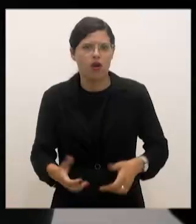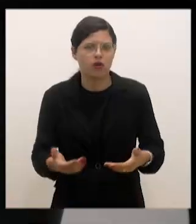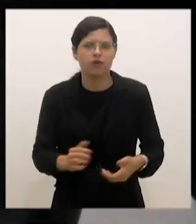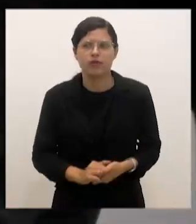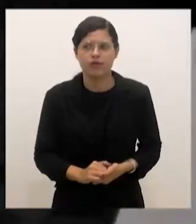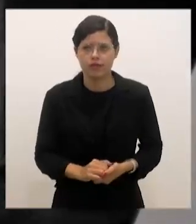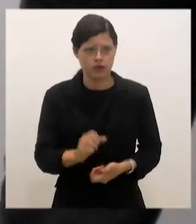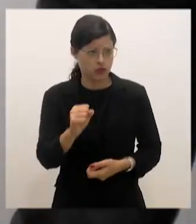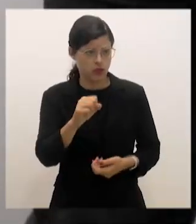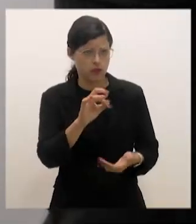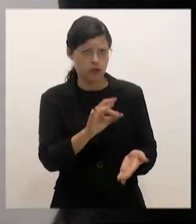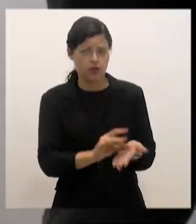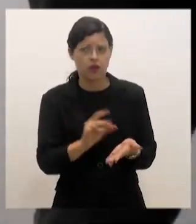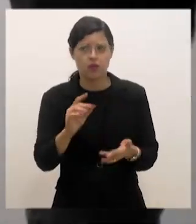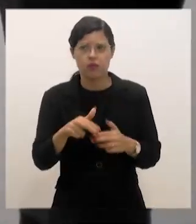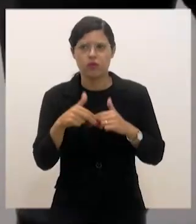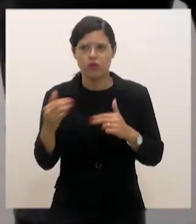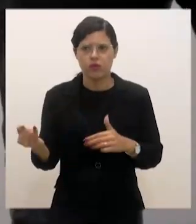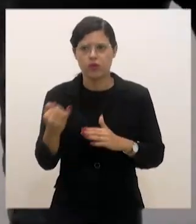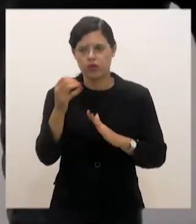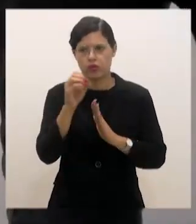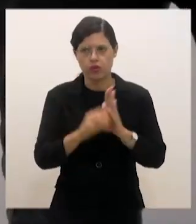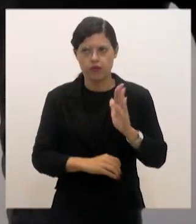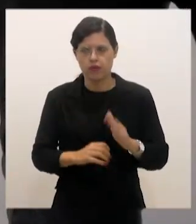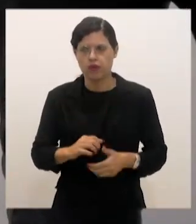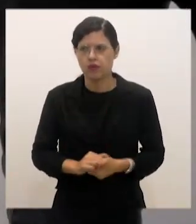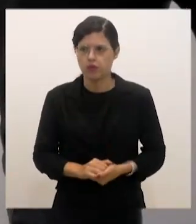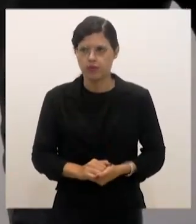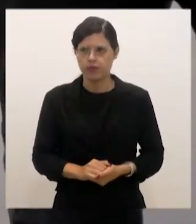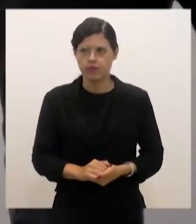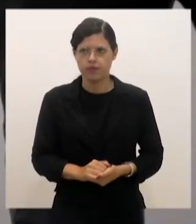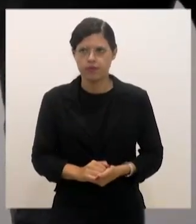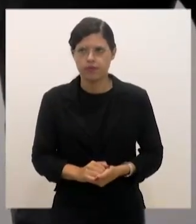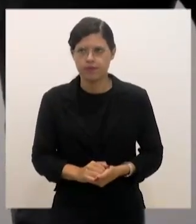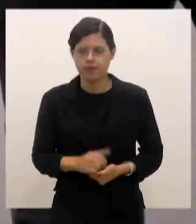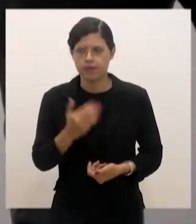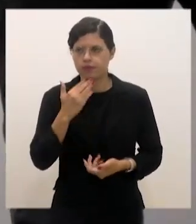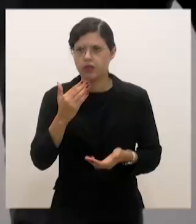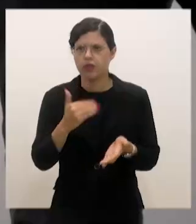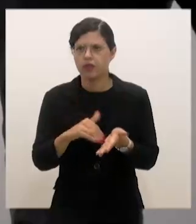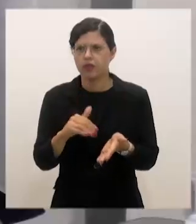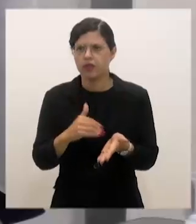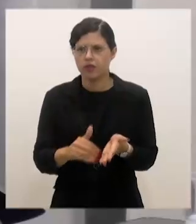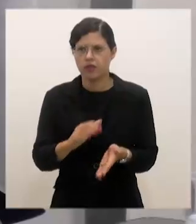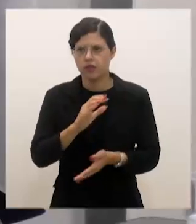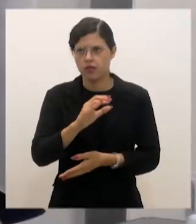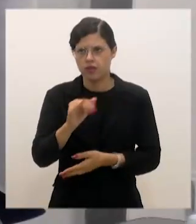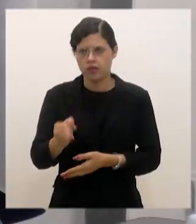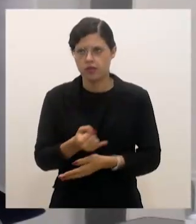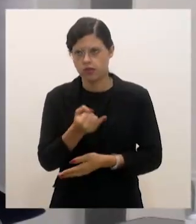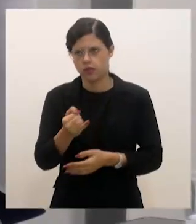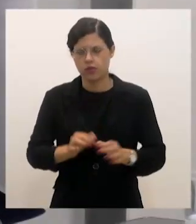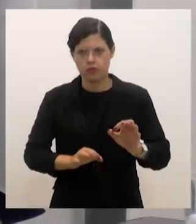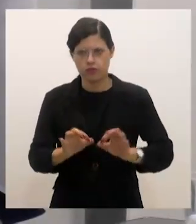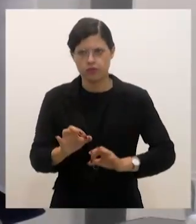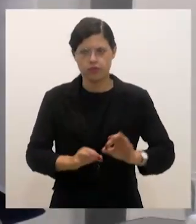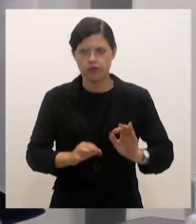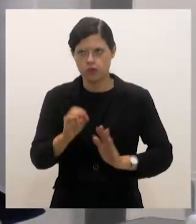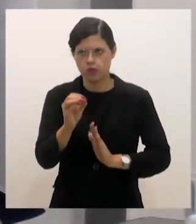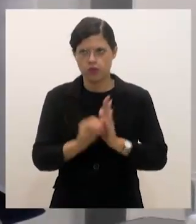importante esse ofício. Então pedir à secretaria aí da CCJ que providencie o ofício